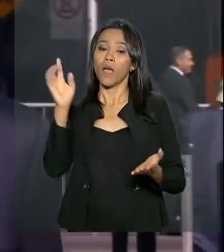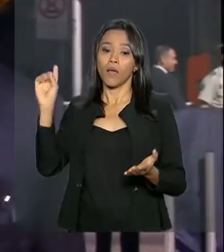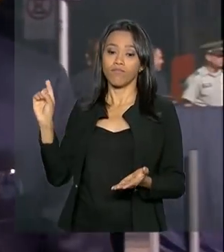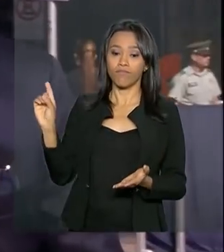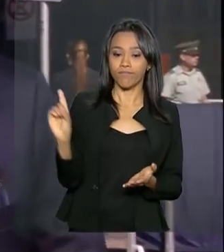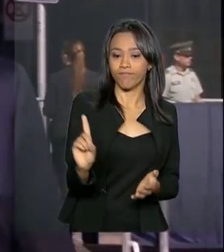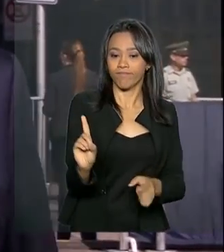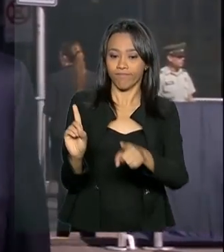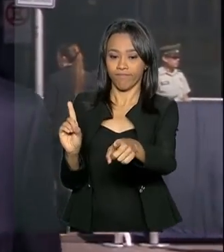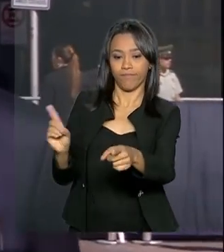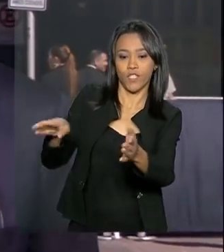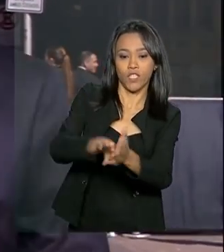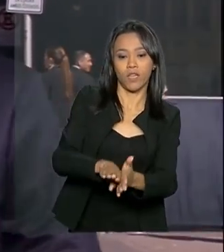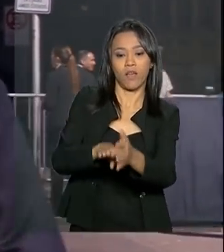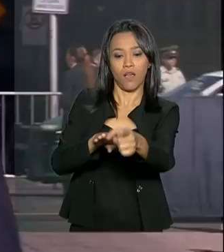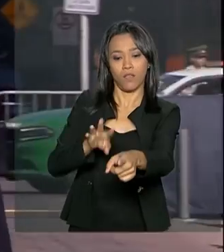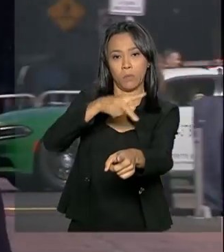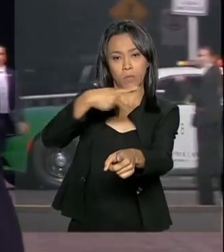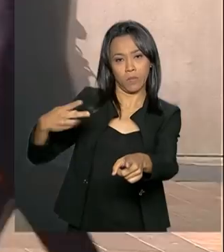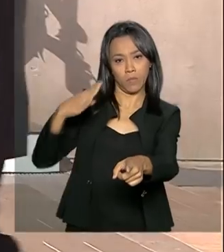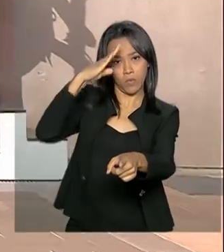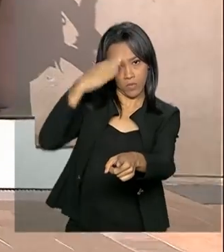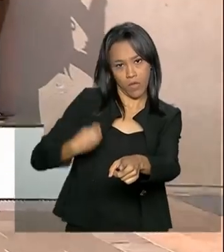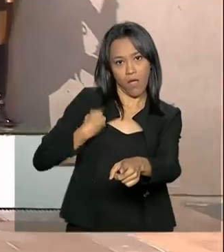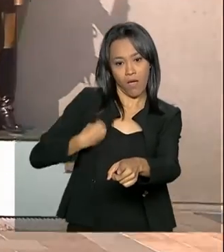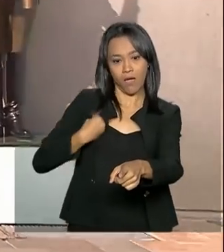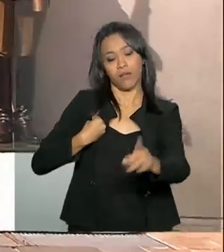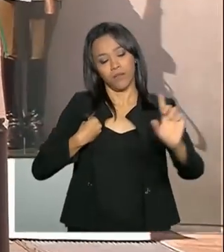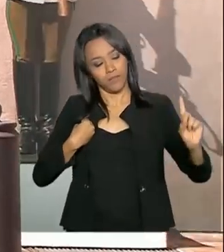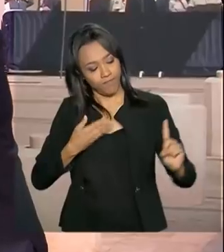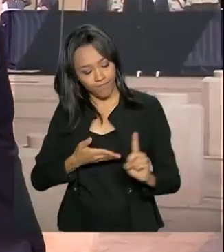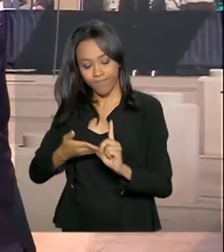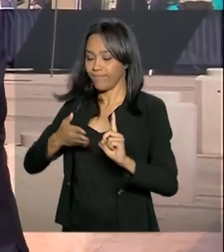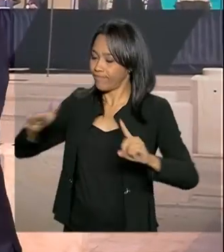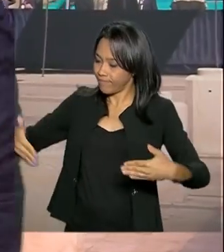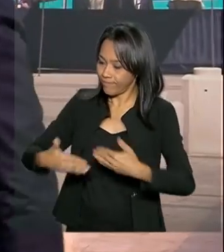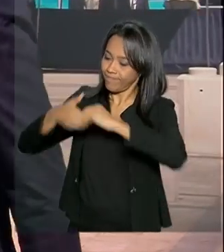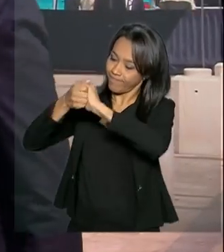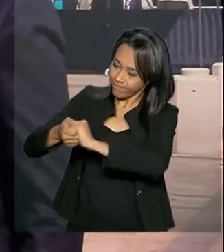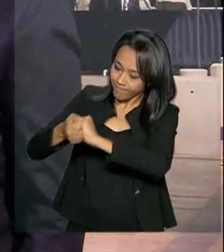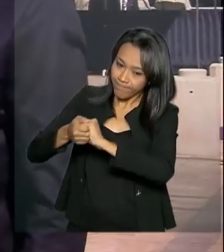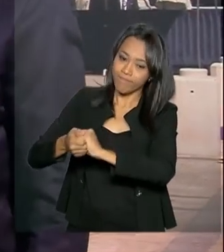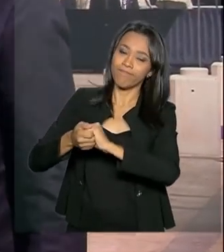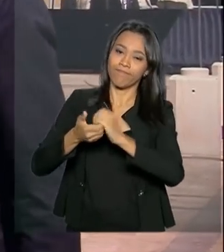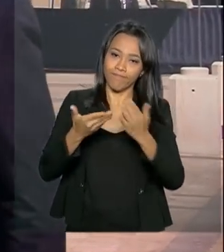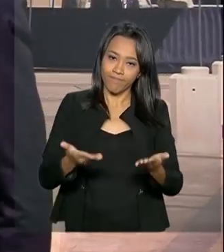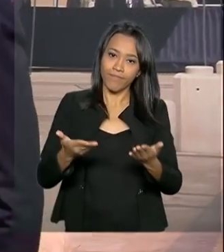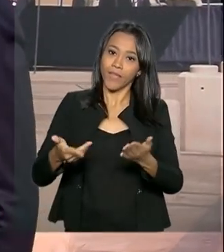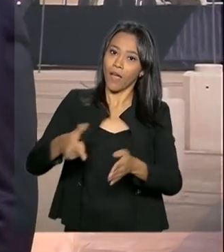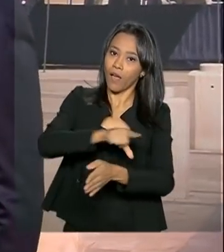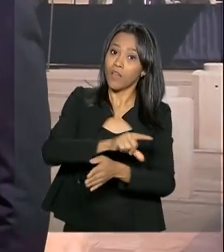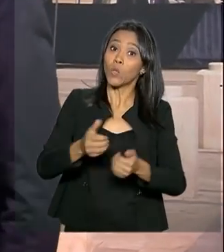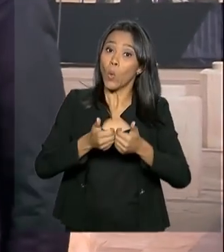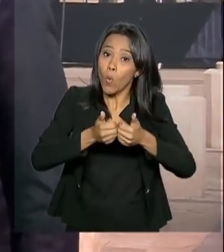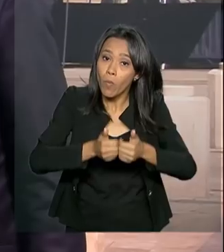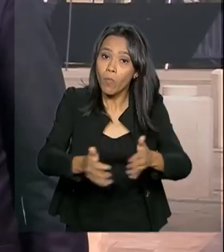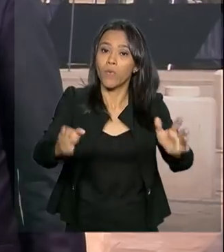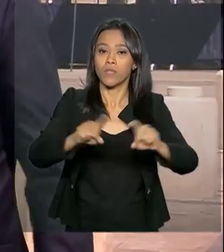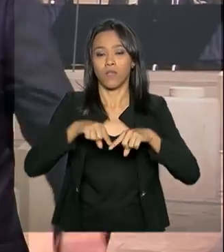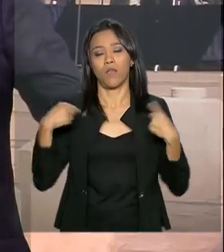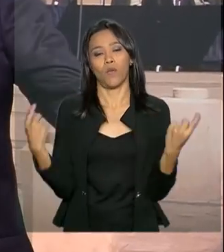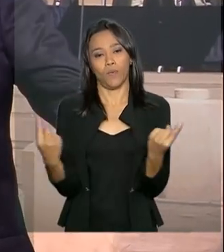Jair Bolsonaro lá ao Palácio e sendo recebido por Piñera antes desse diálogo entre chefes